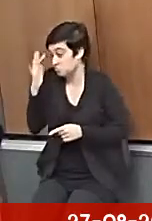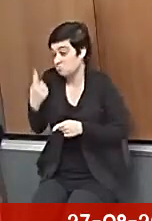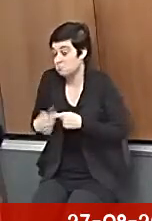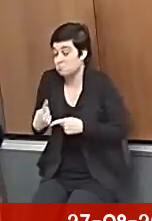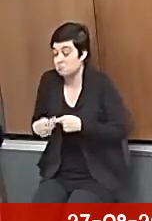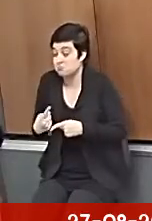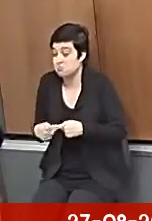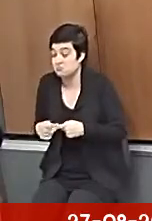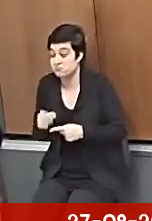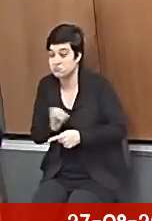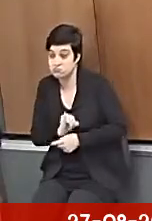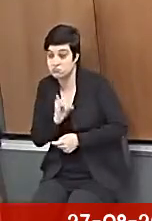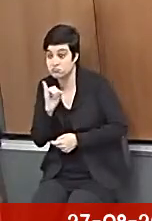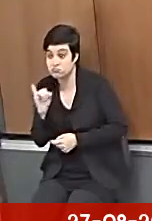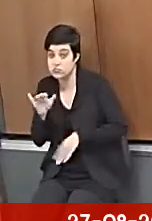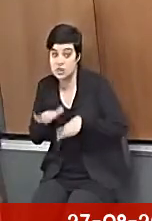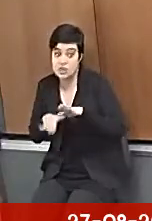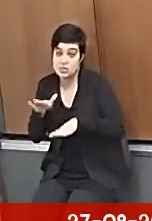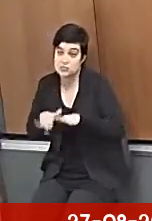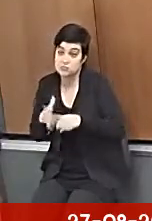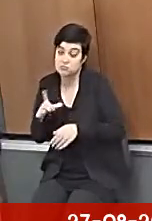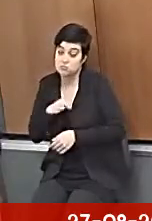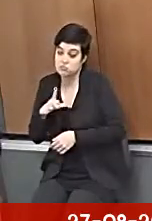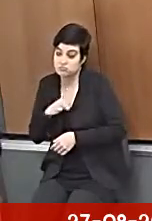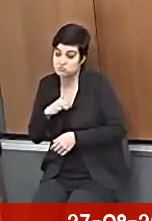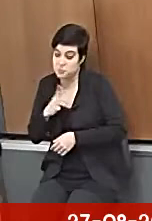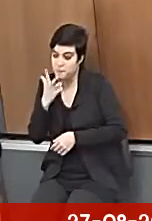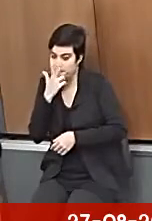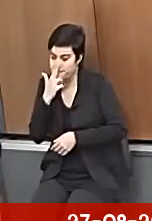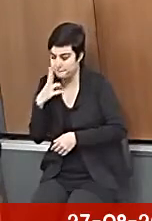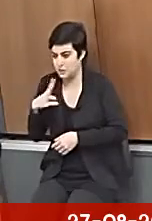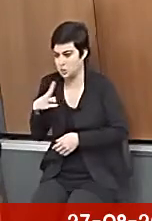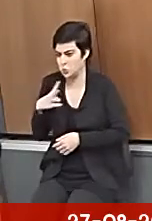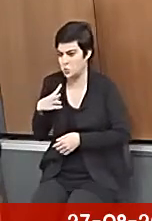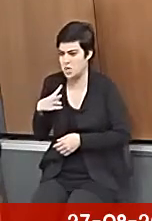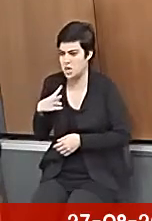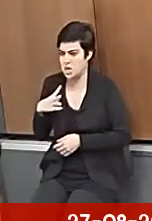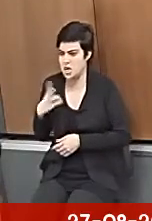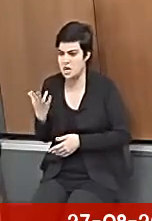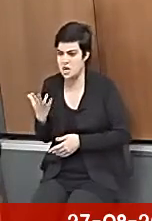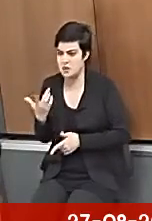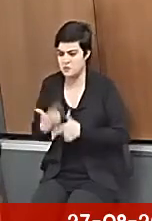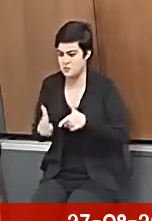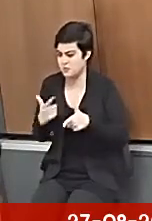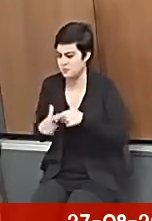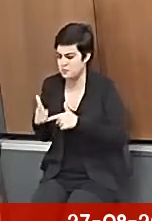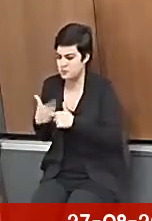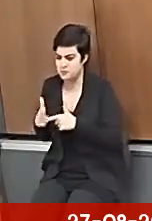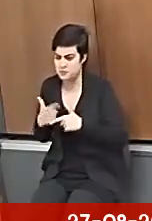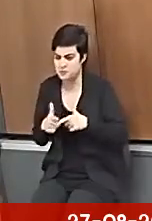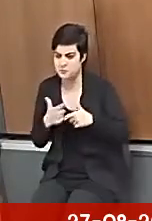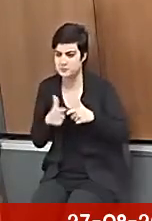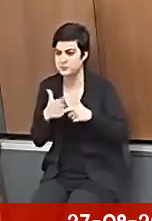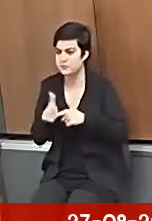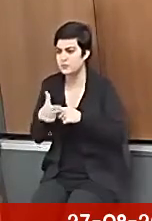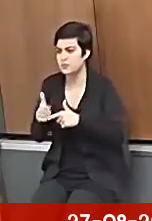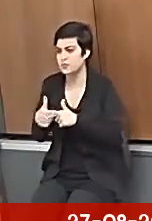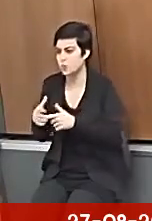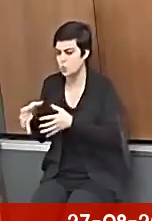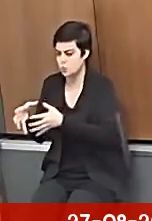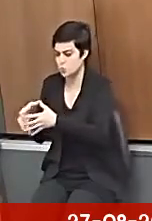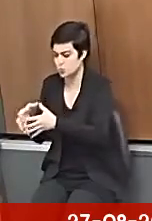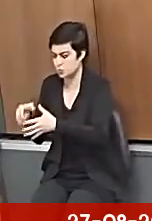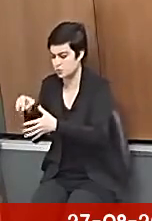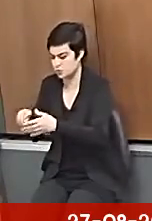eu não sei se às vezes estão levando pelo lado pessoal de de um desgaste que existe entre a minas na arena no